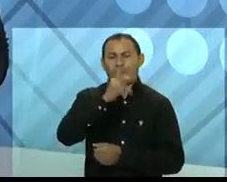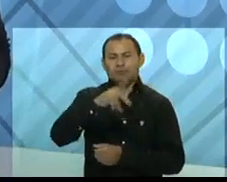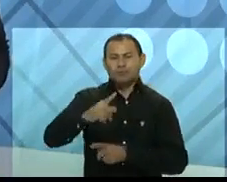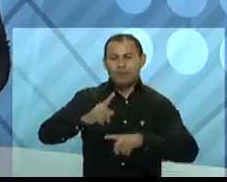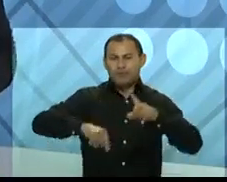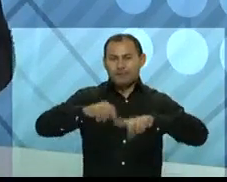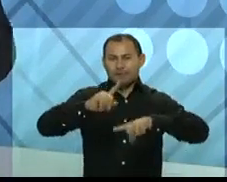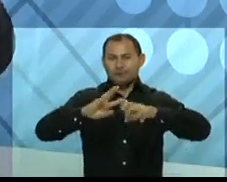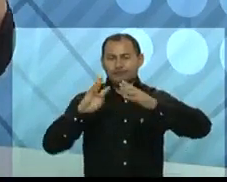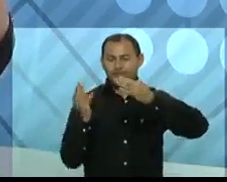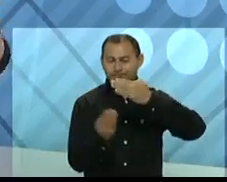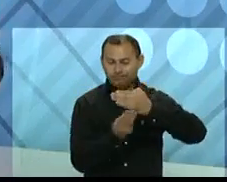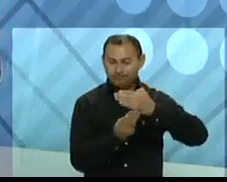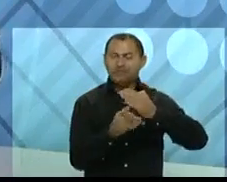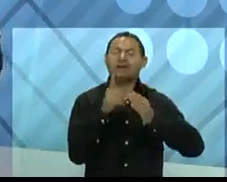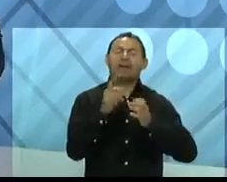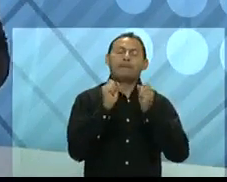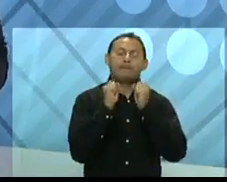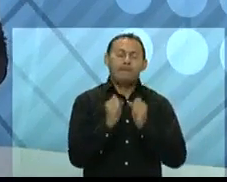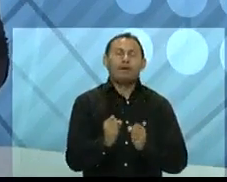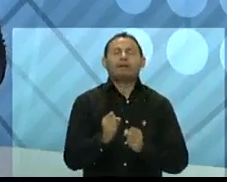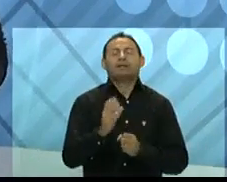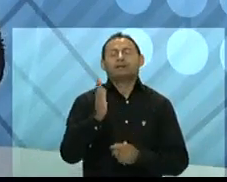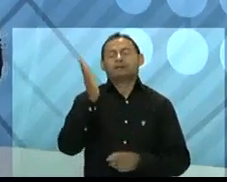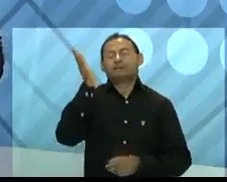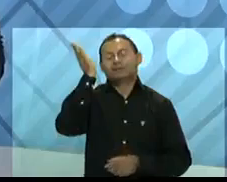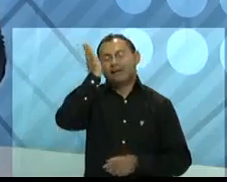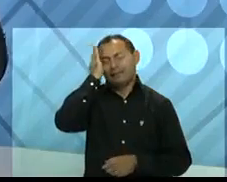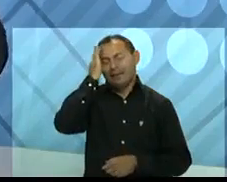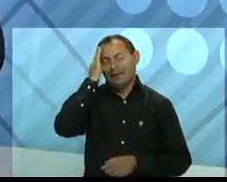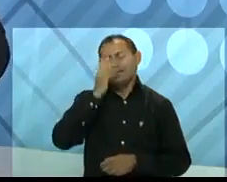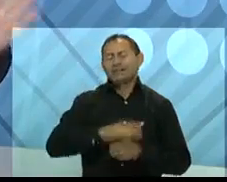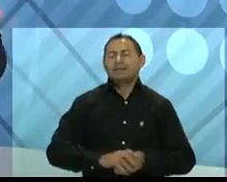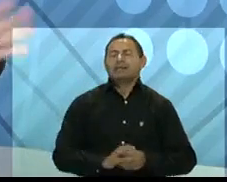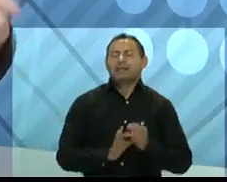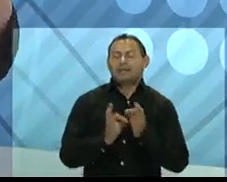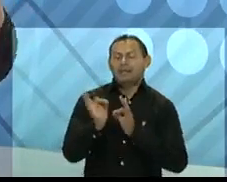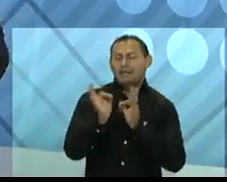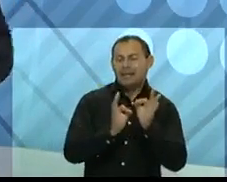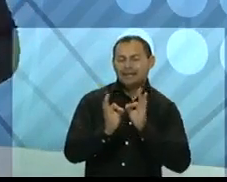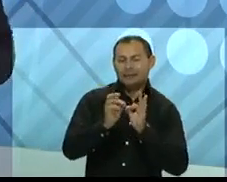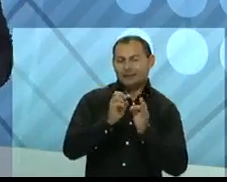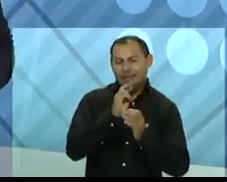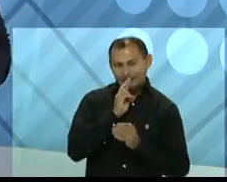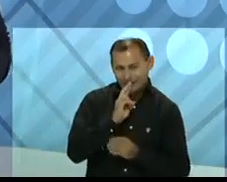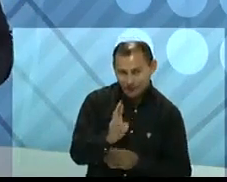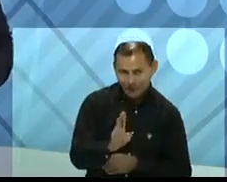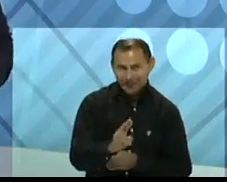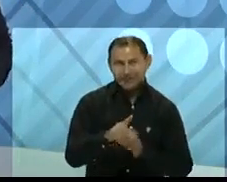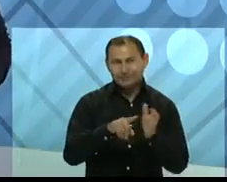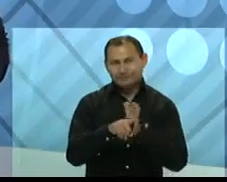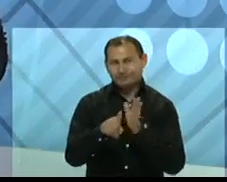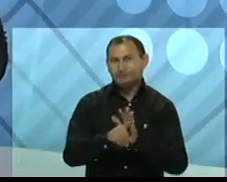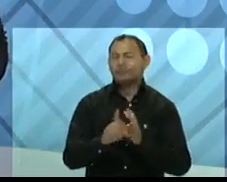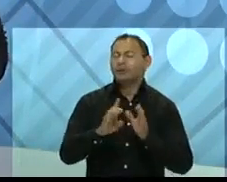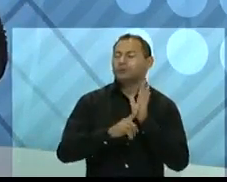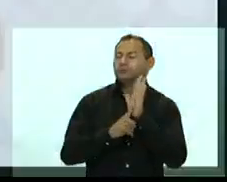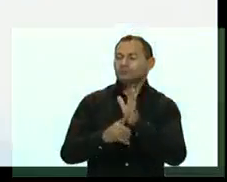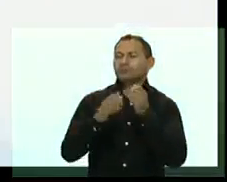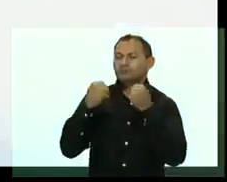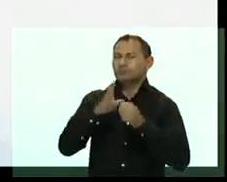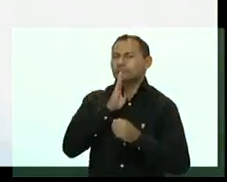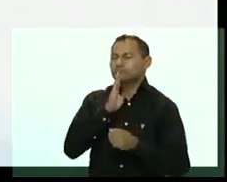materiais complementares, para que você possa sanar essas dificuldades. Então, vamos ao quadro só para a gente retomar esses conhecimentos prévios que são